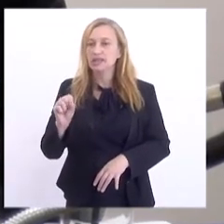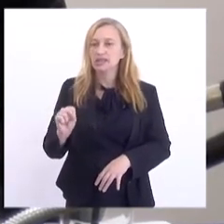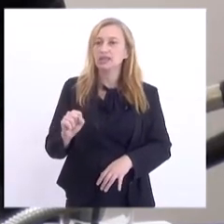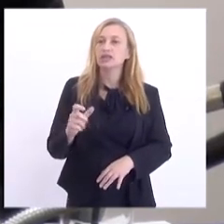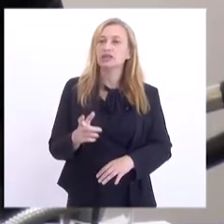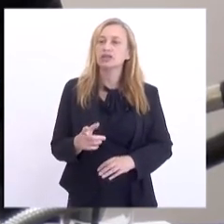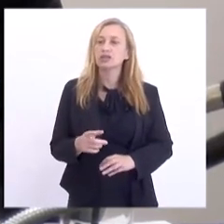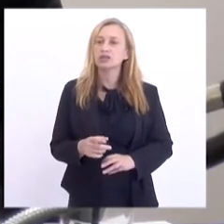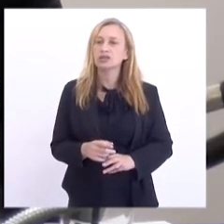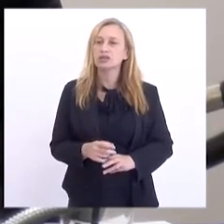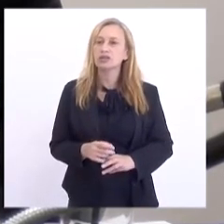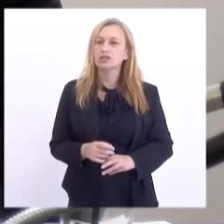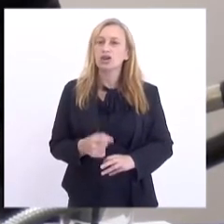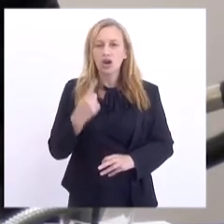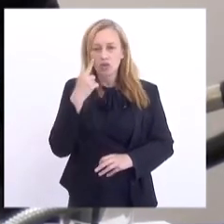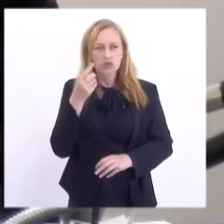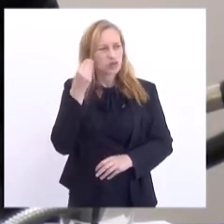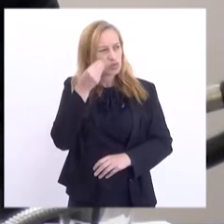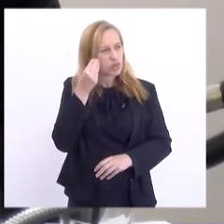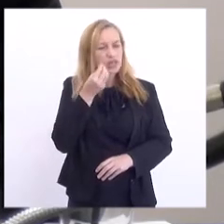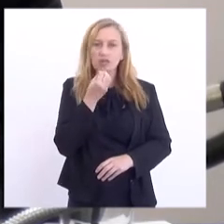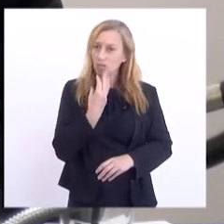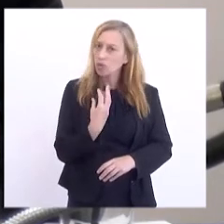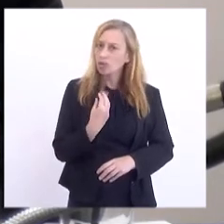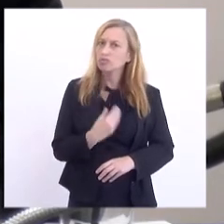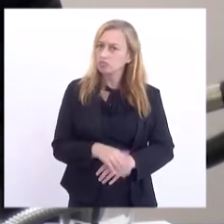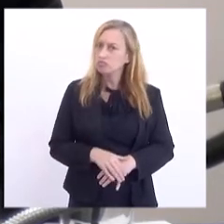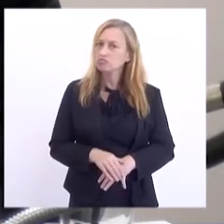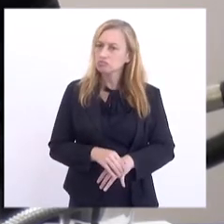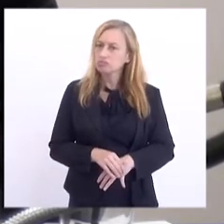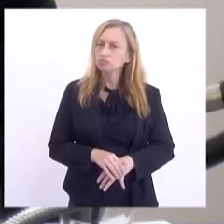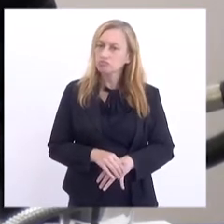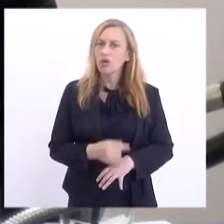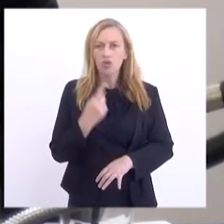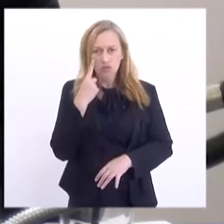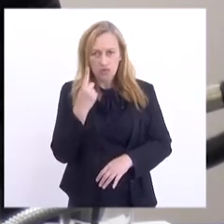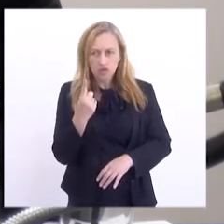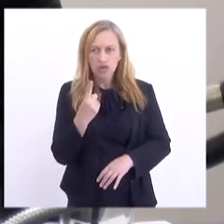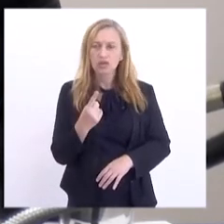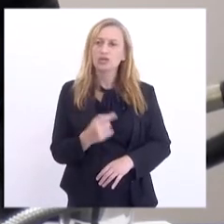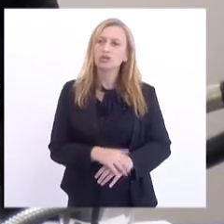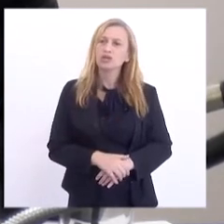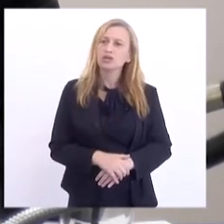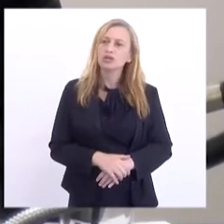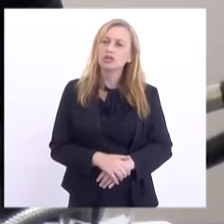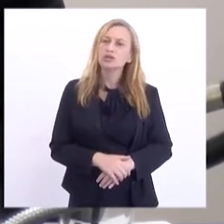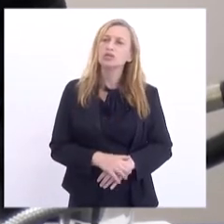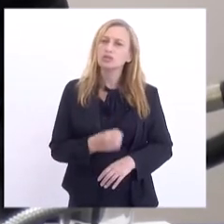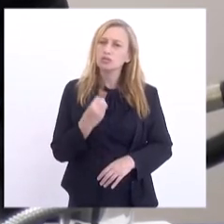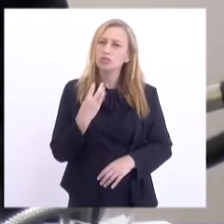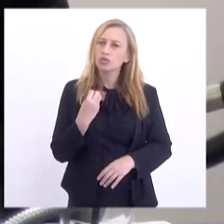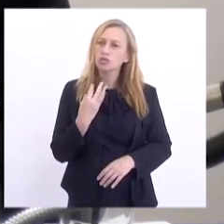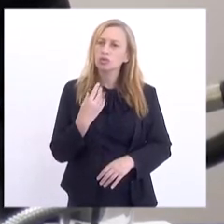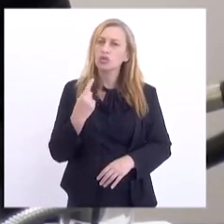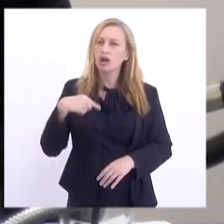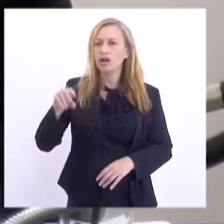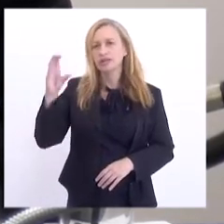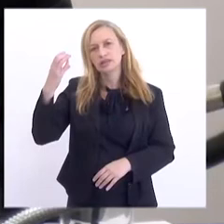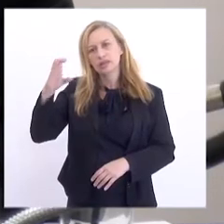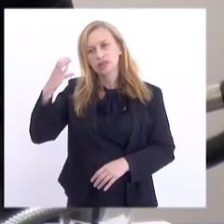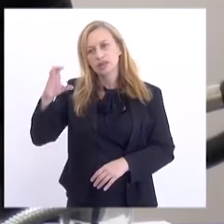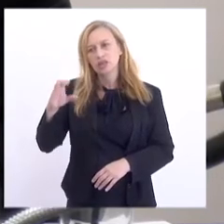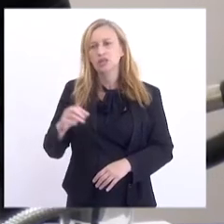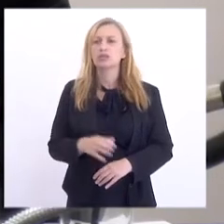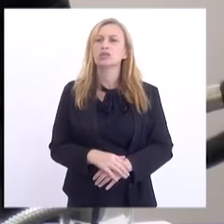contenção de encosta eu vi uma experiência muito positiva apresentei e participe ativamente uma diferença muito positiva em Niterói